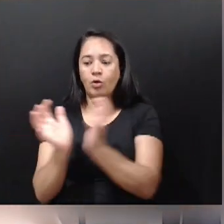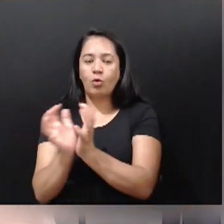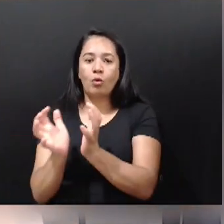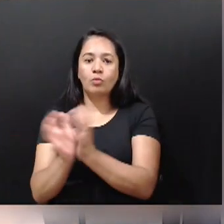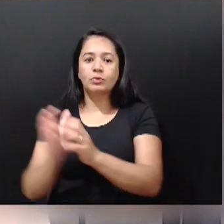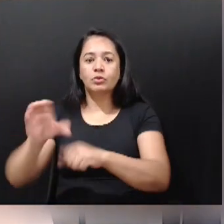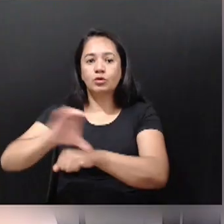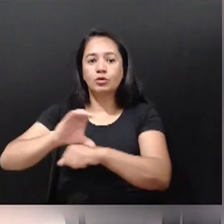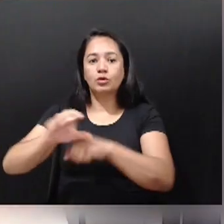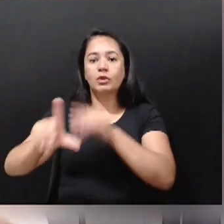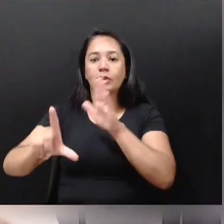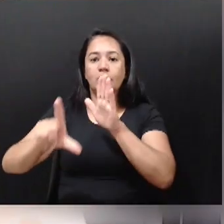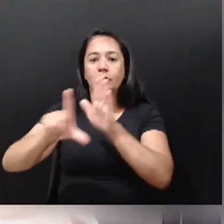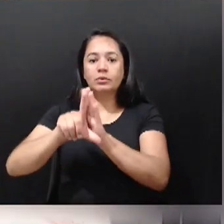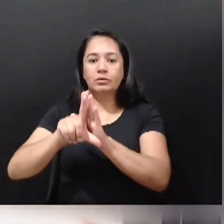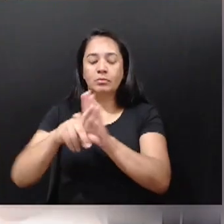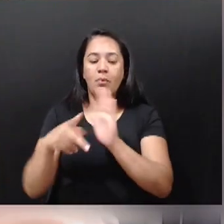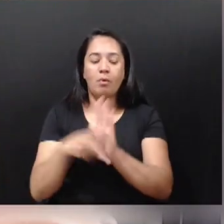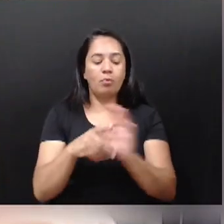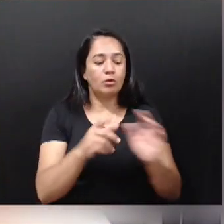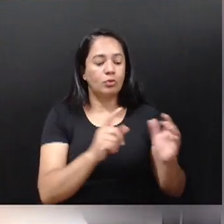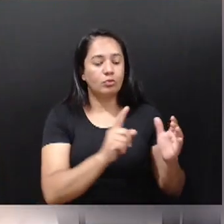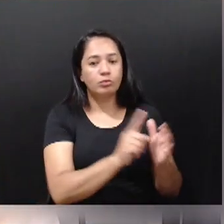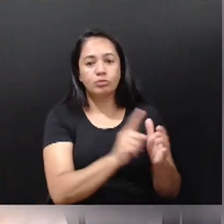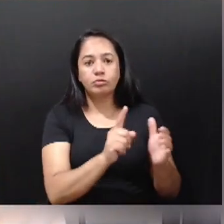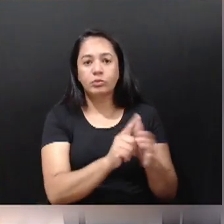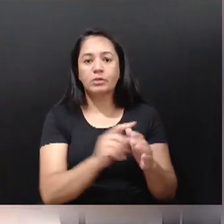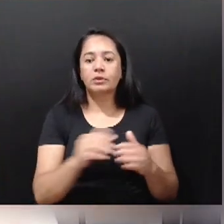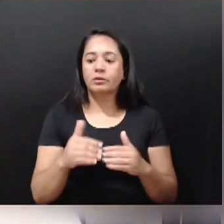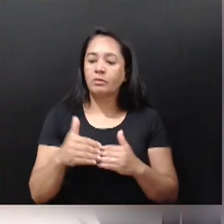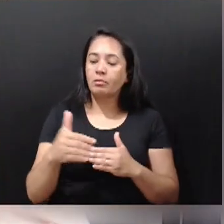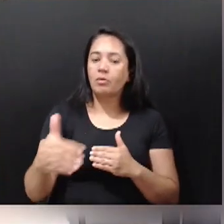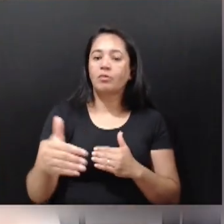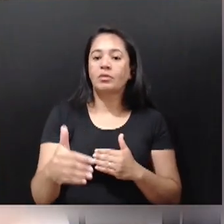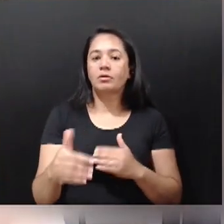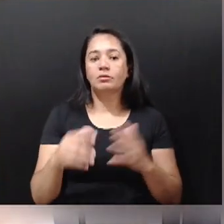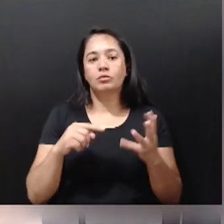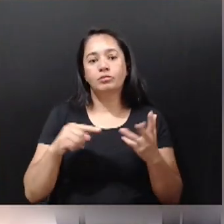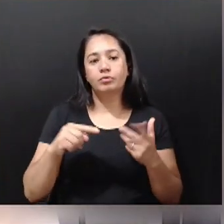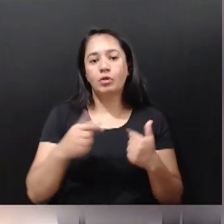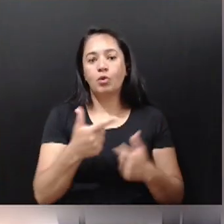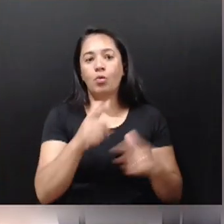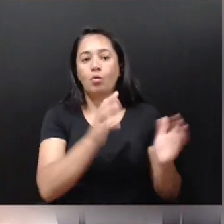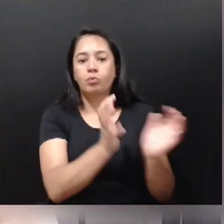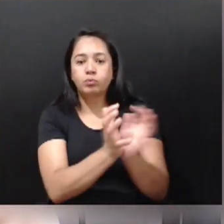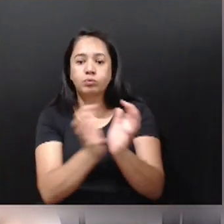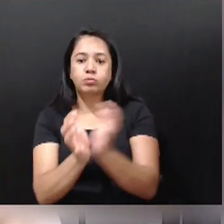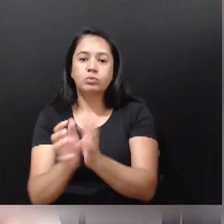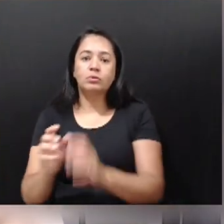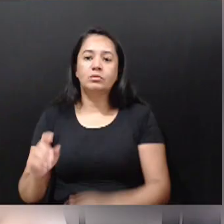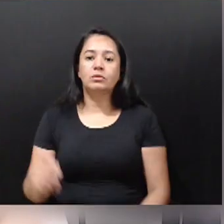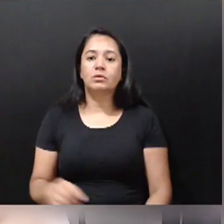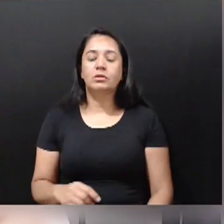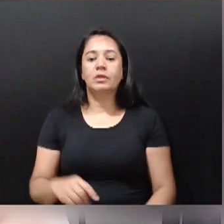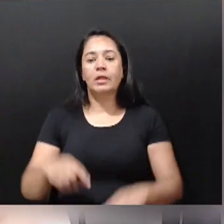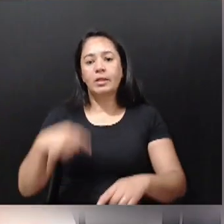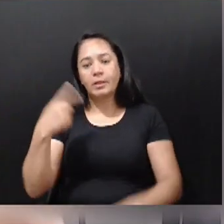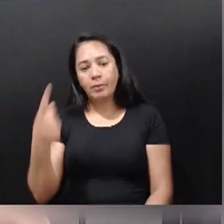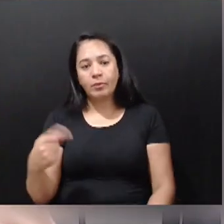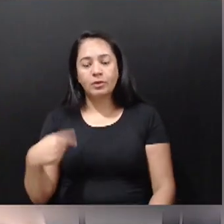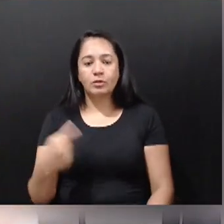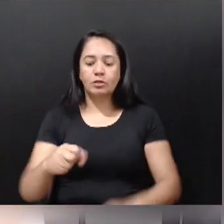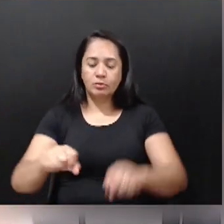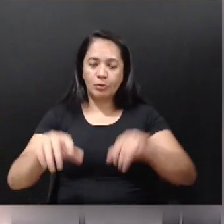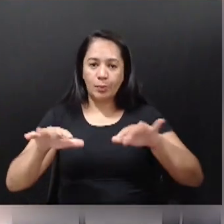apreciação dos membros da comissão, depois caminha para todas as outras comissões e depois vem para apreciação aqui no plenário, para